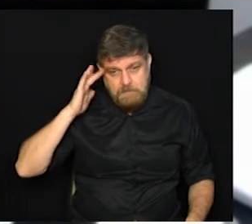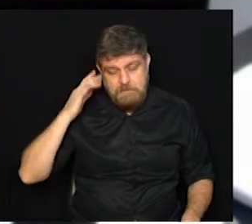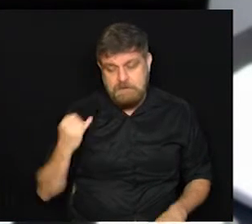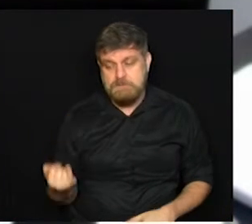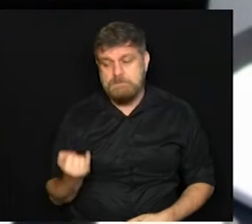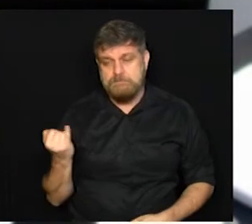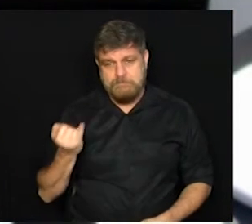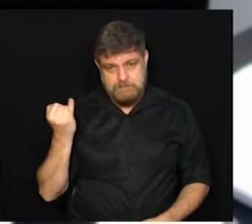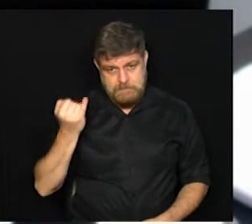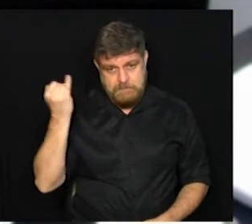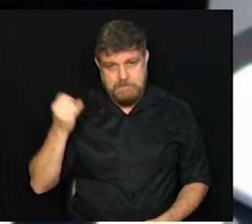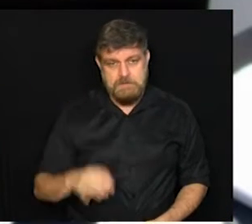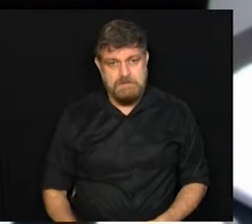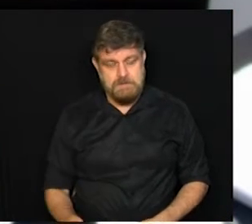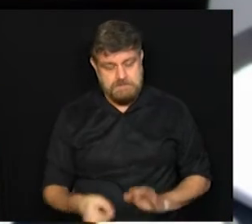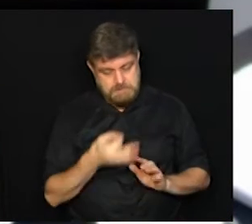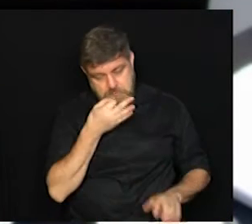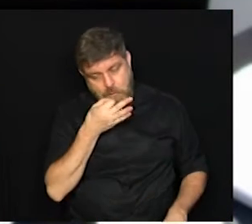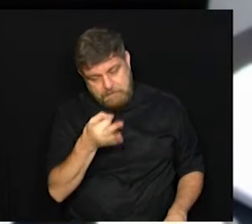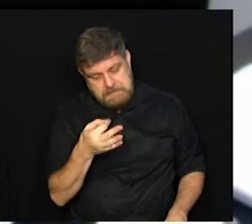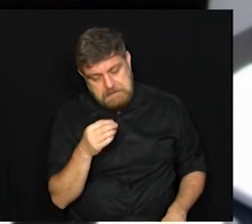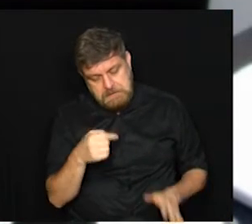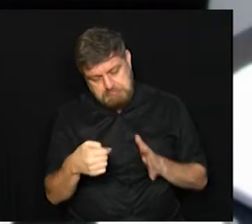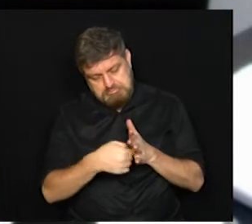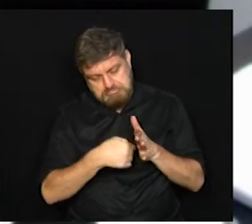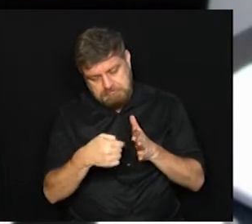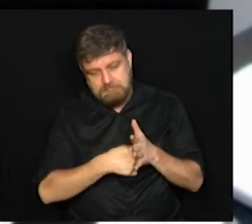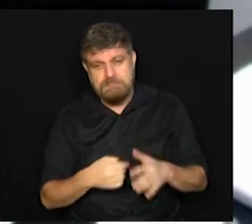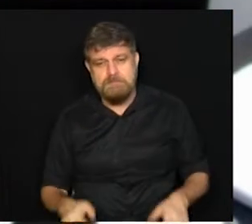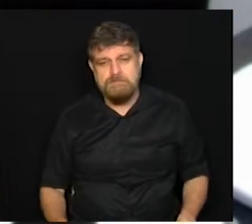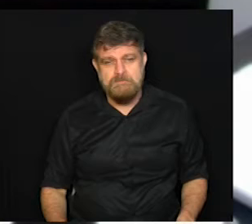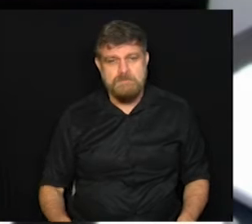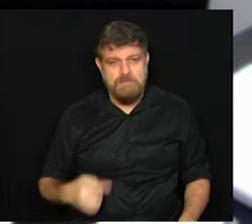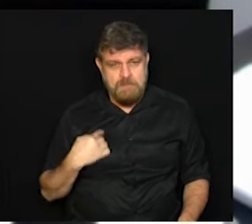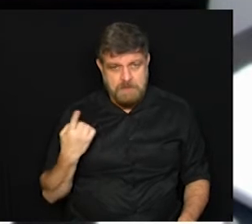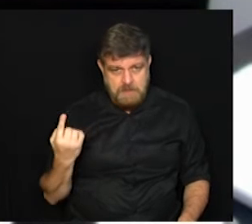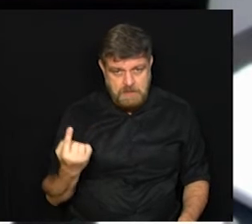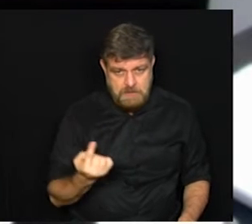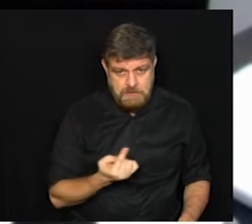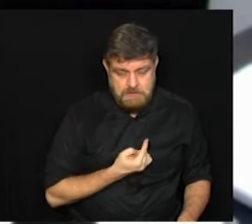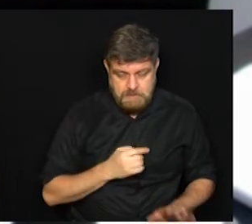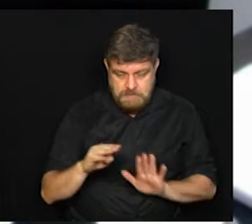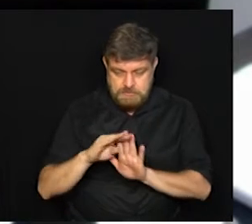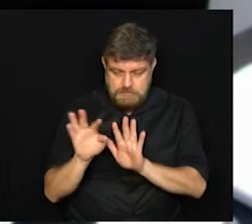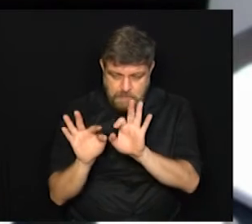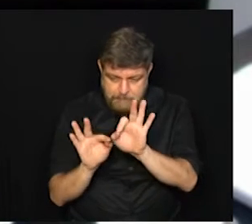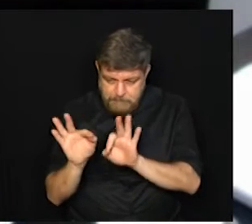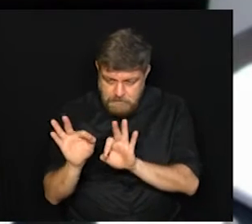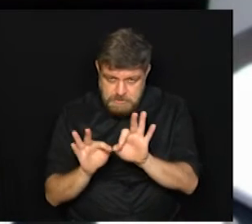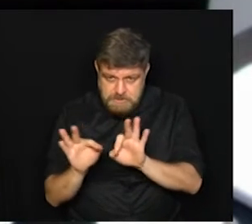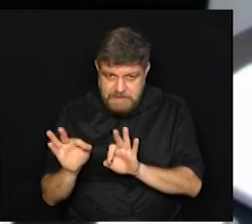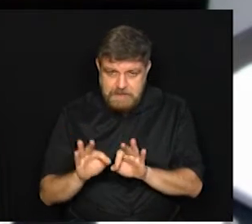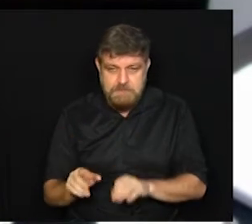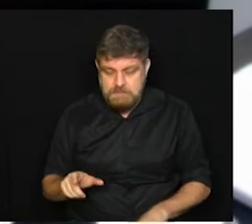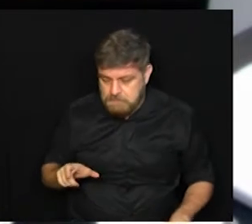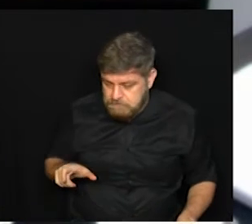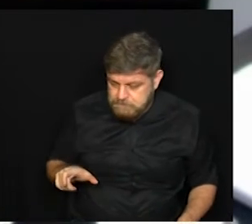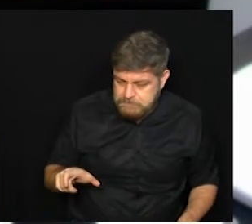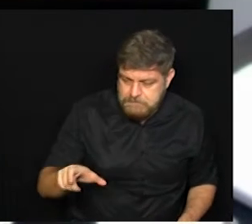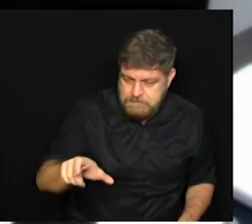sua posição. Eu acho que nós estamos, inclusive esse projeto que eu falei para o senhor da